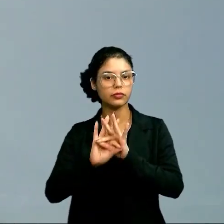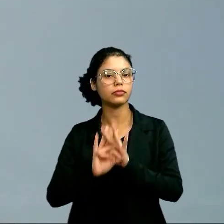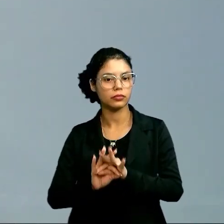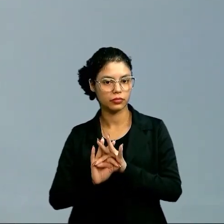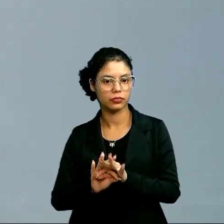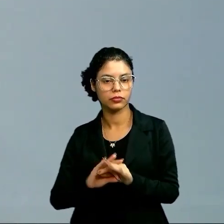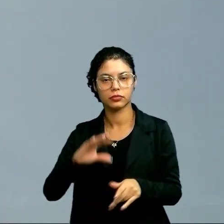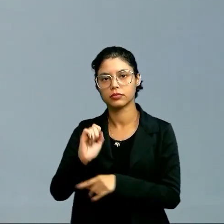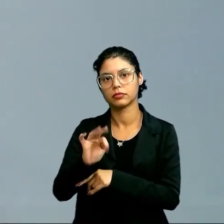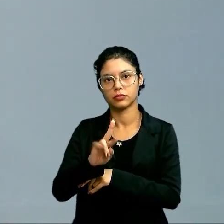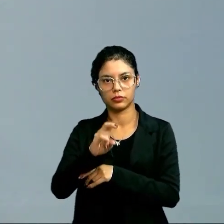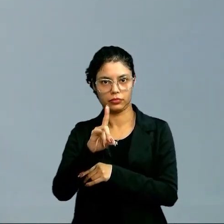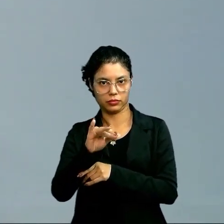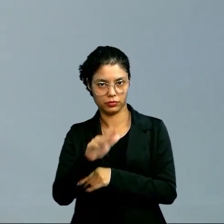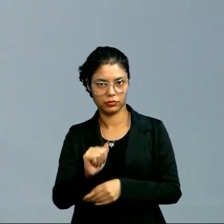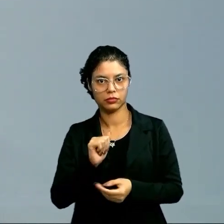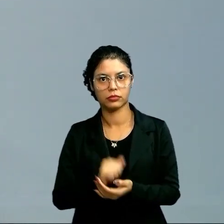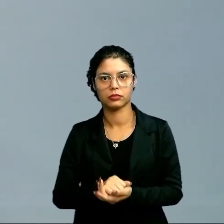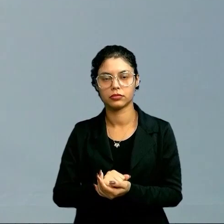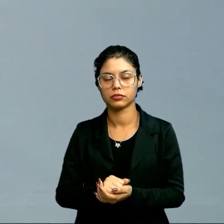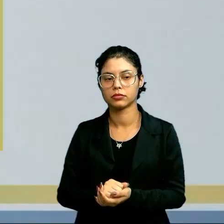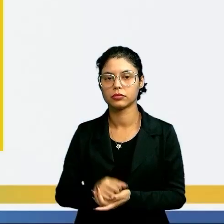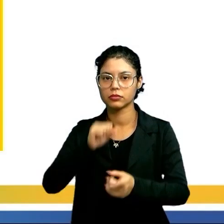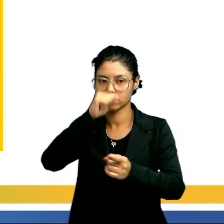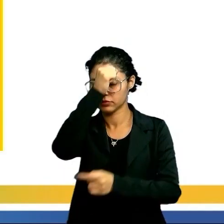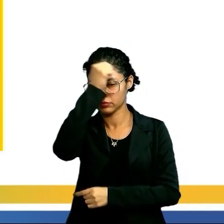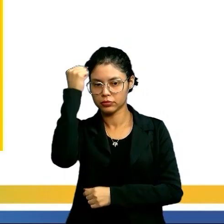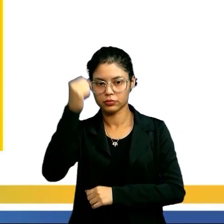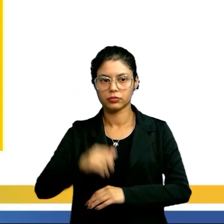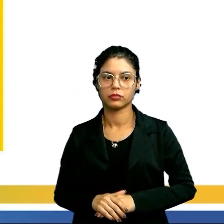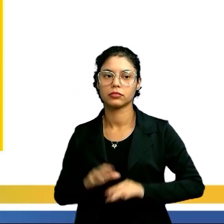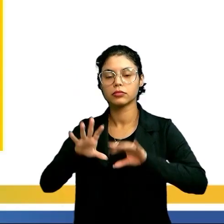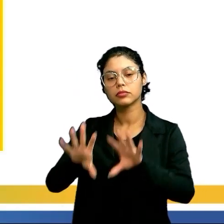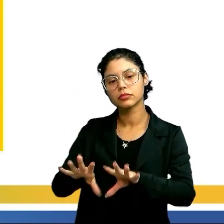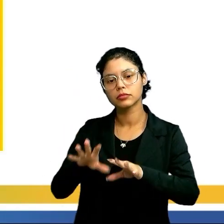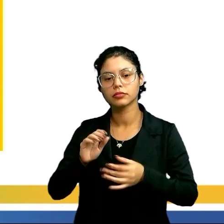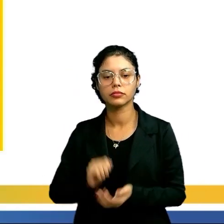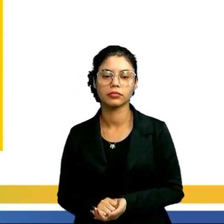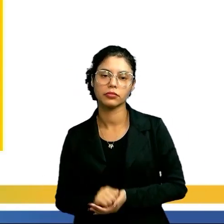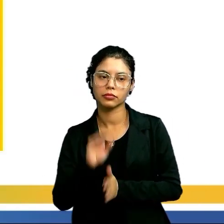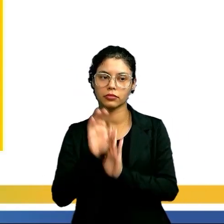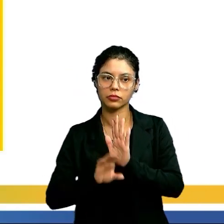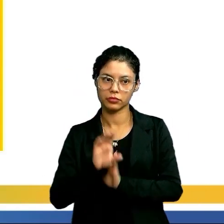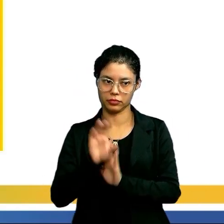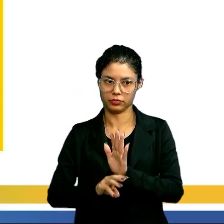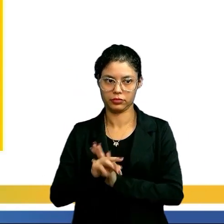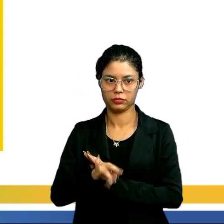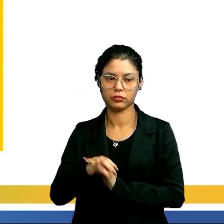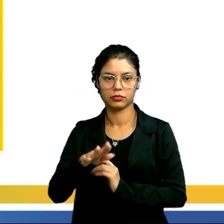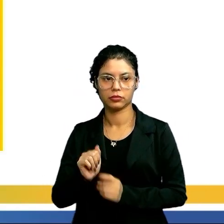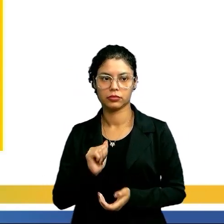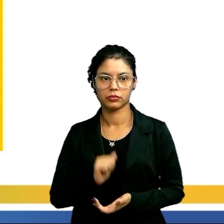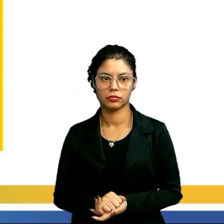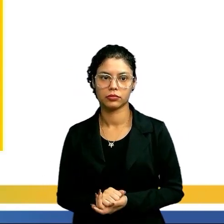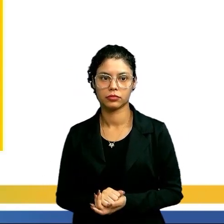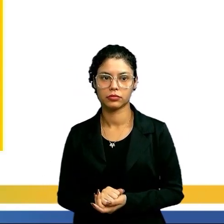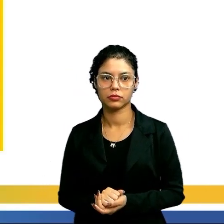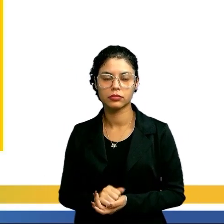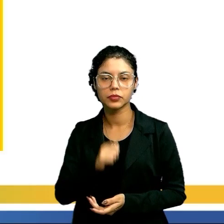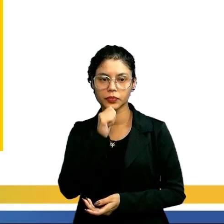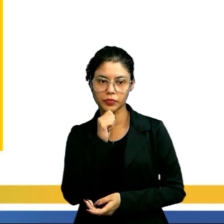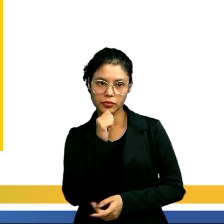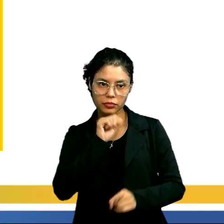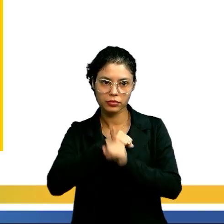com a antropologia e a sociologia. Assim, o conceito de minoria